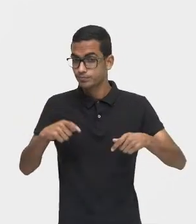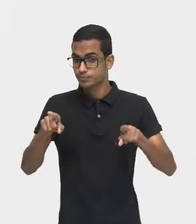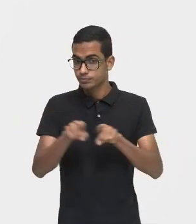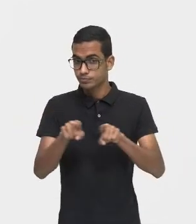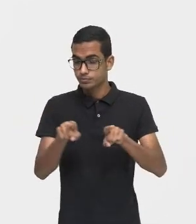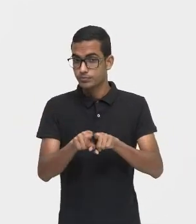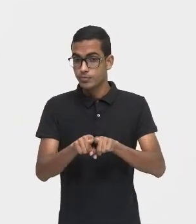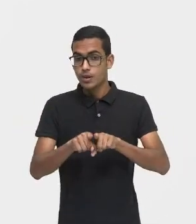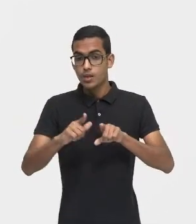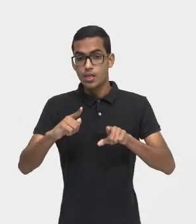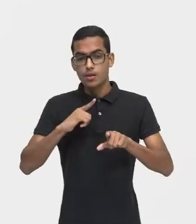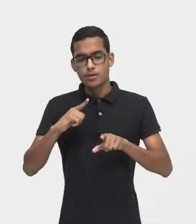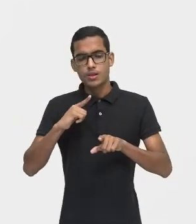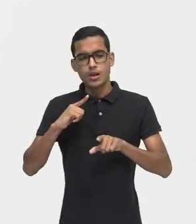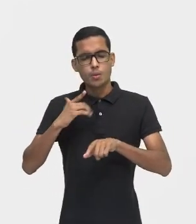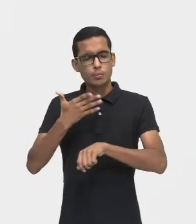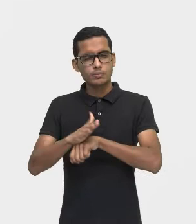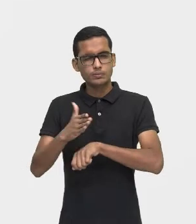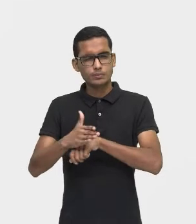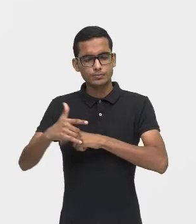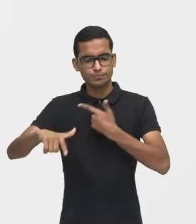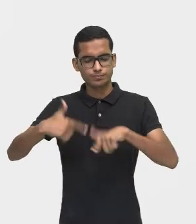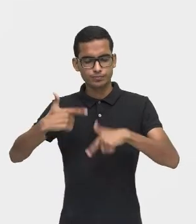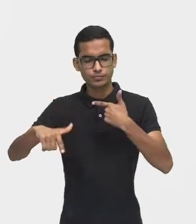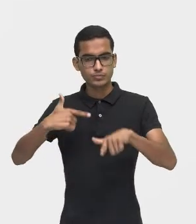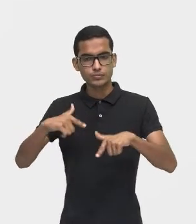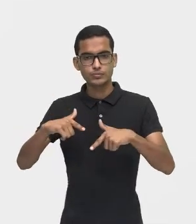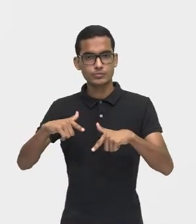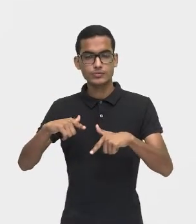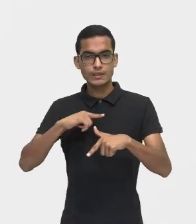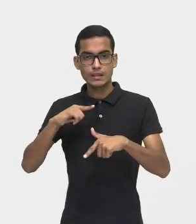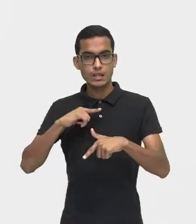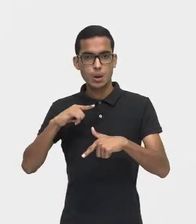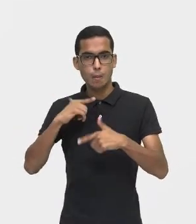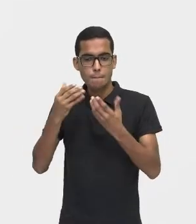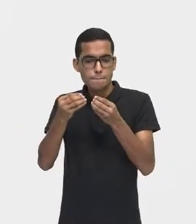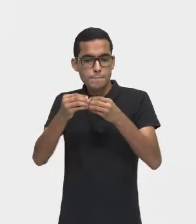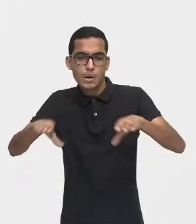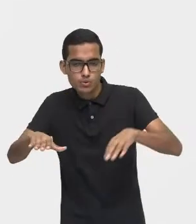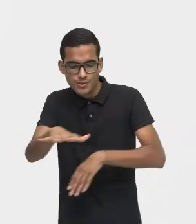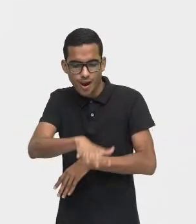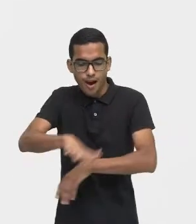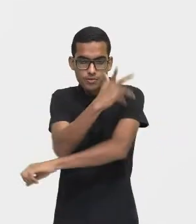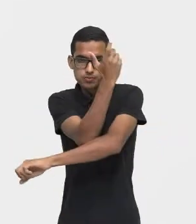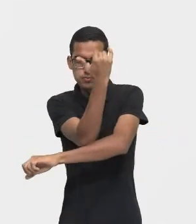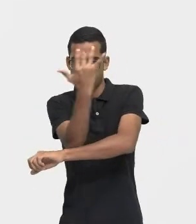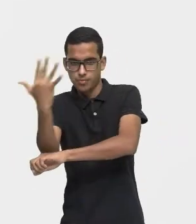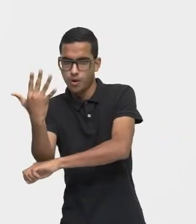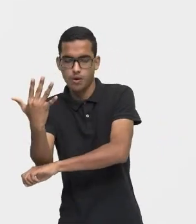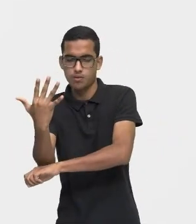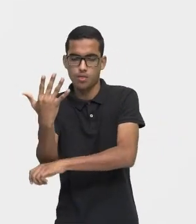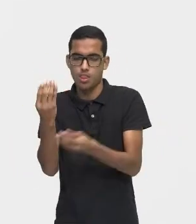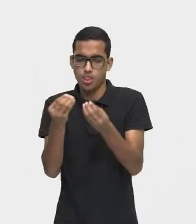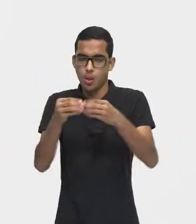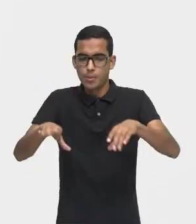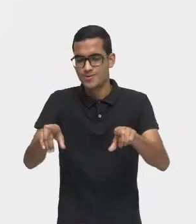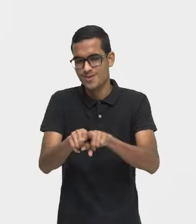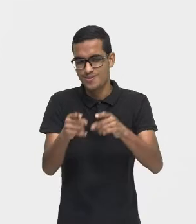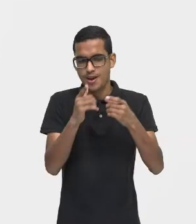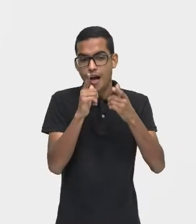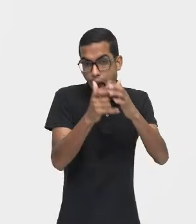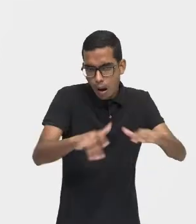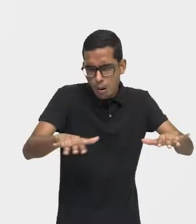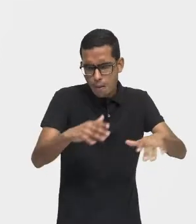uma atividade em que não causa grandes impactos ambientais, ok? A gente verifica também